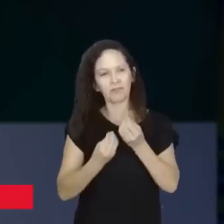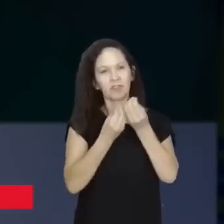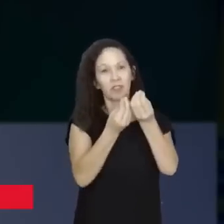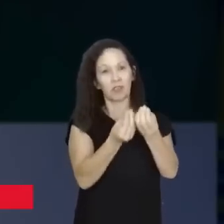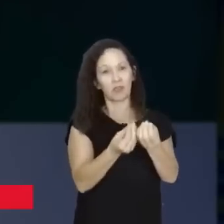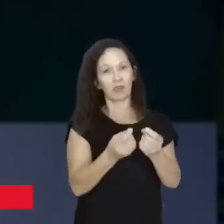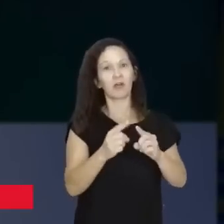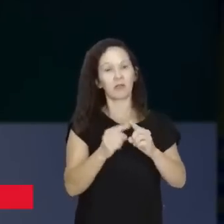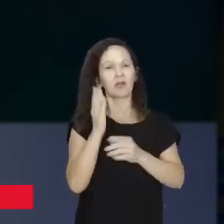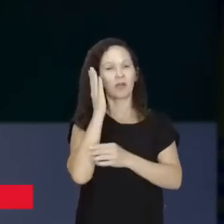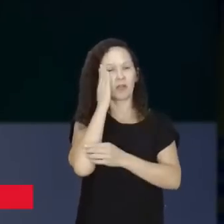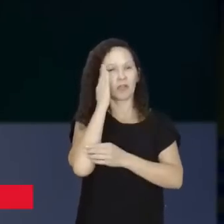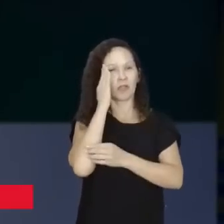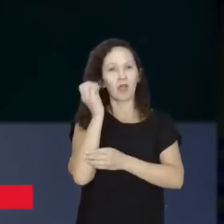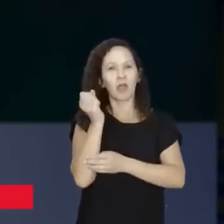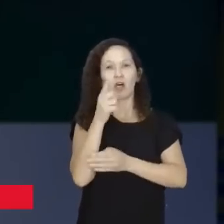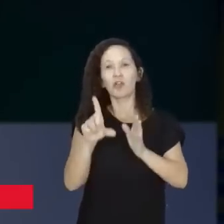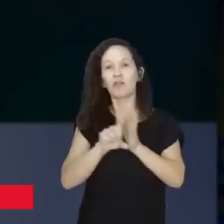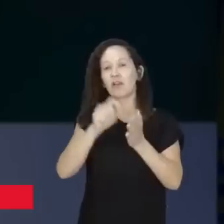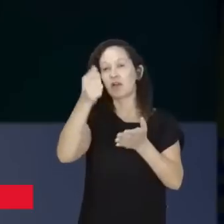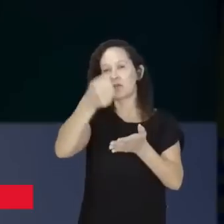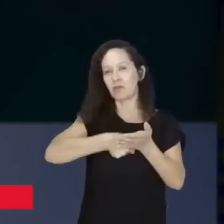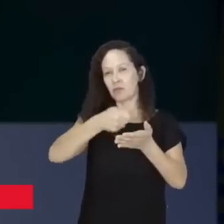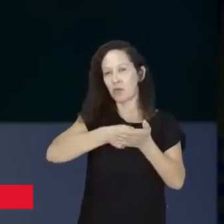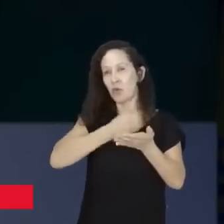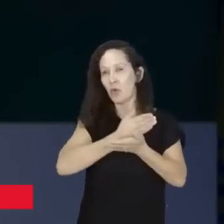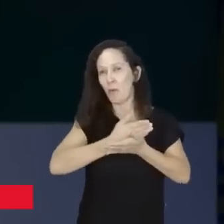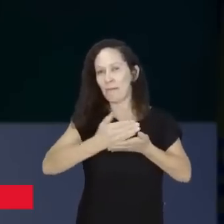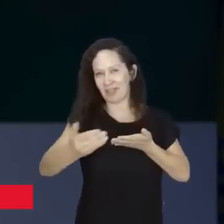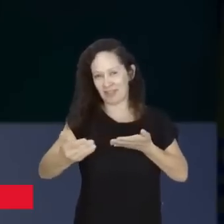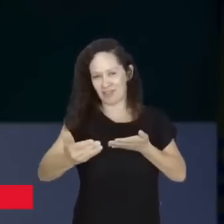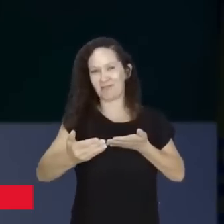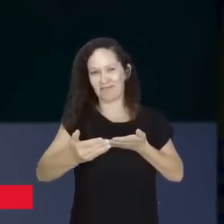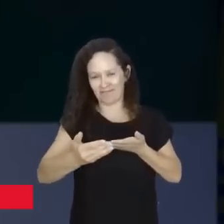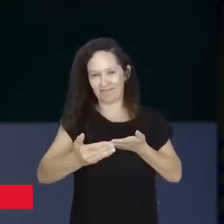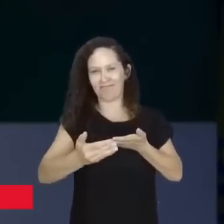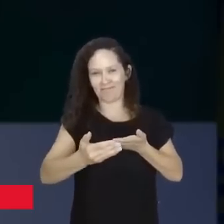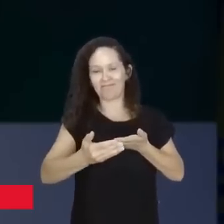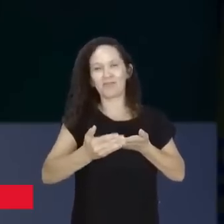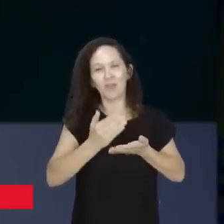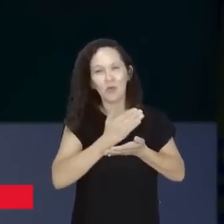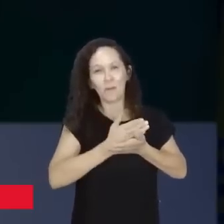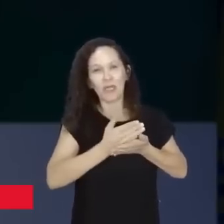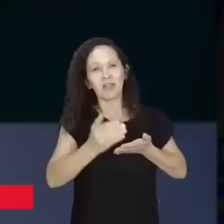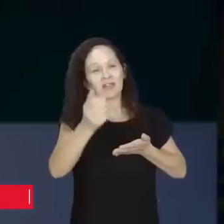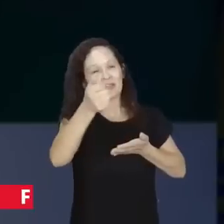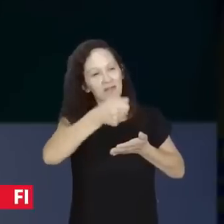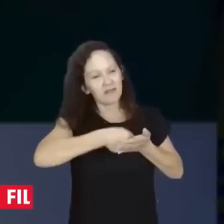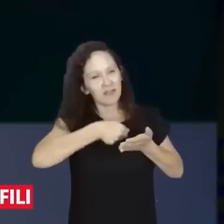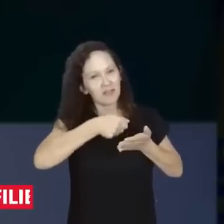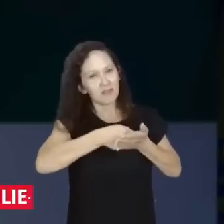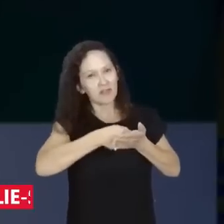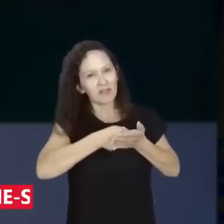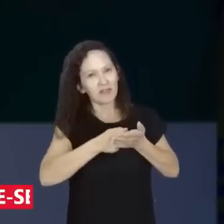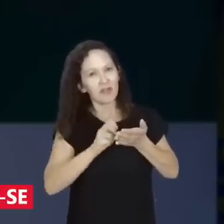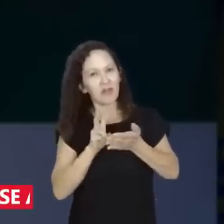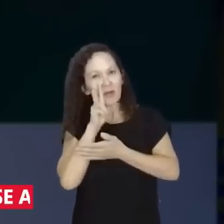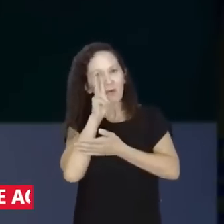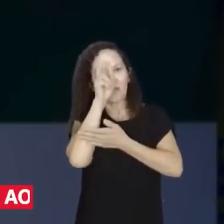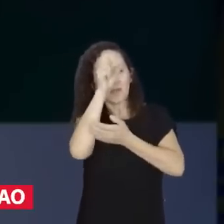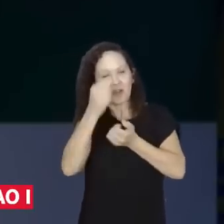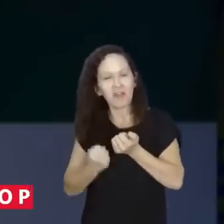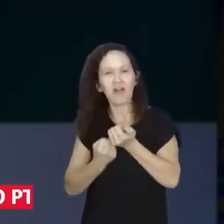A reforma tributária é parte do arcabouço fiscal. Então, você dá mais solidez, mais robustez para aquilo que a gente